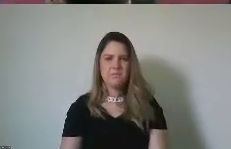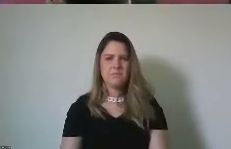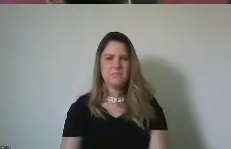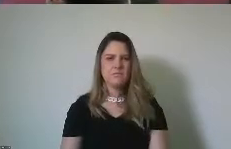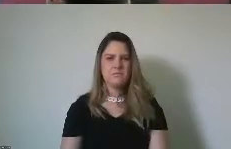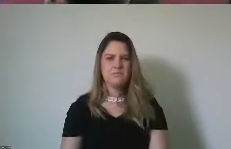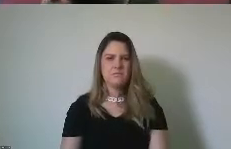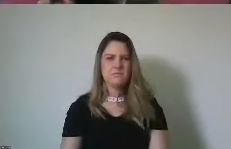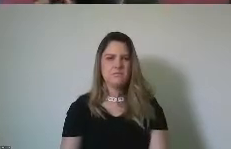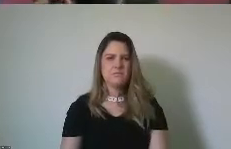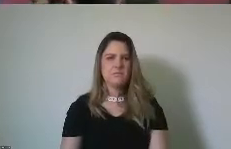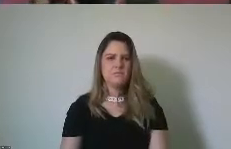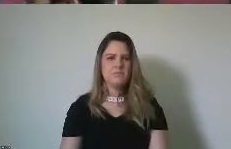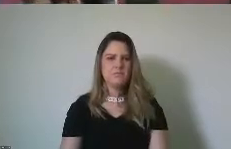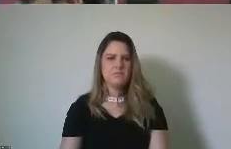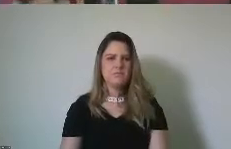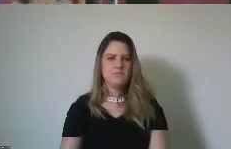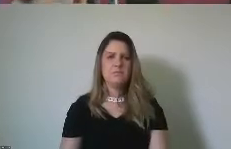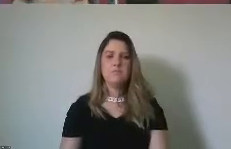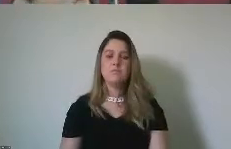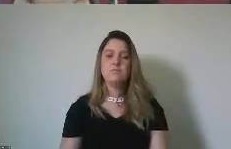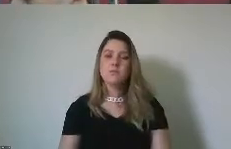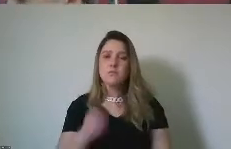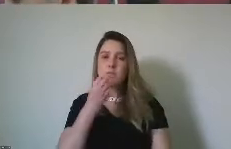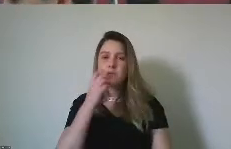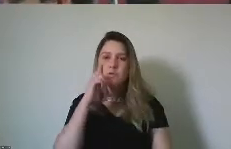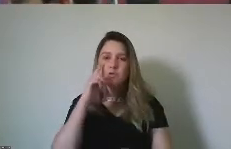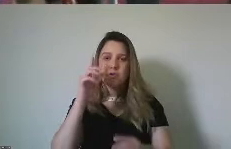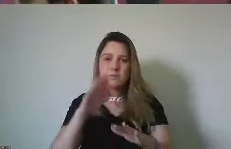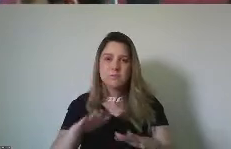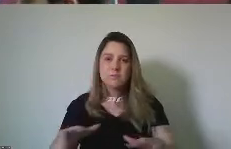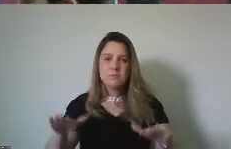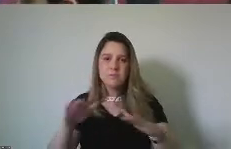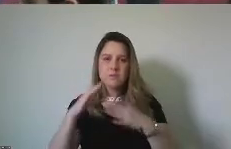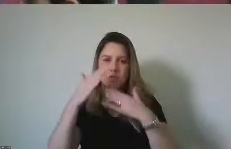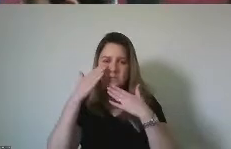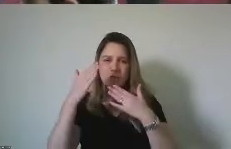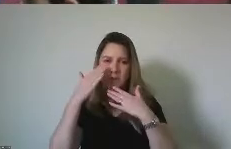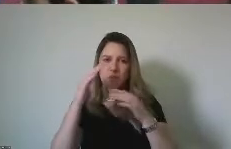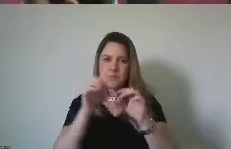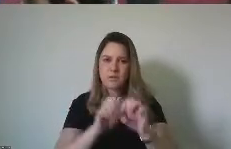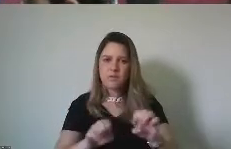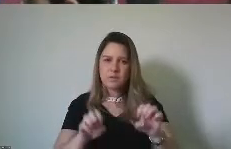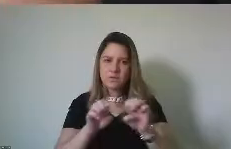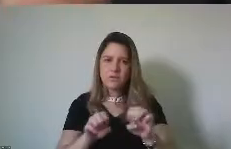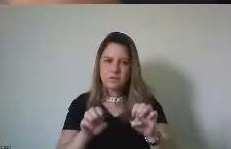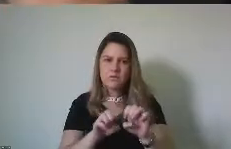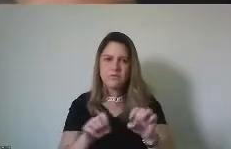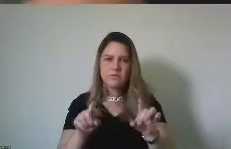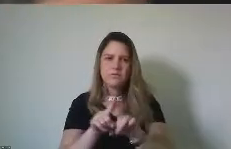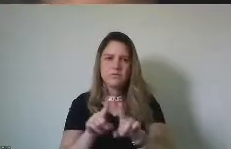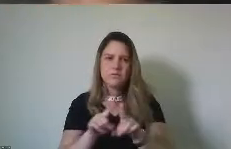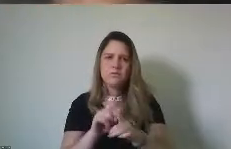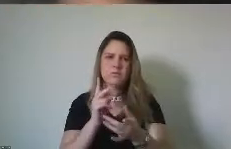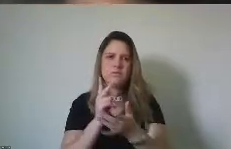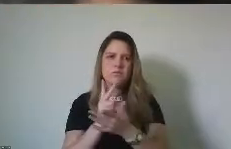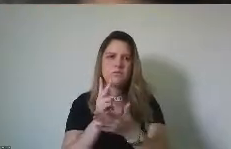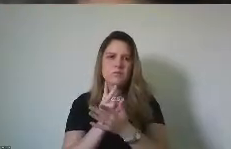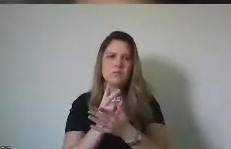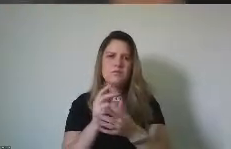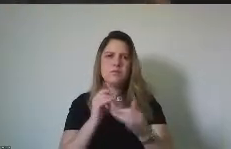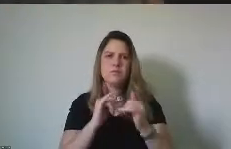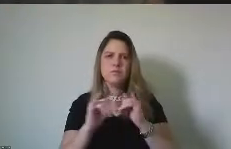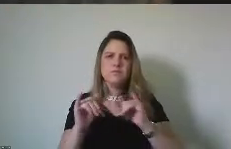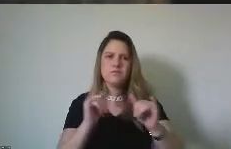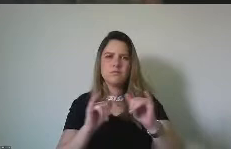Bom dia Bom dia pessoal Victor Cunha aqui do Itaú BBA Obrigado pelo evento é nos últimos leilões de transmissão a gente viu um